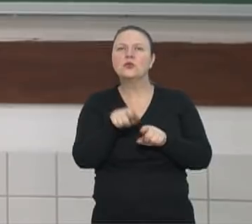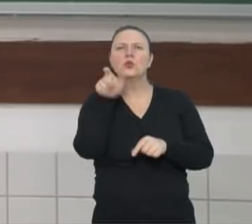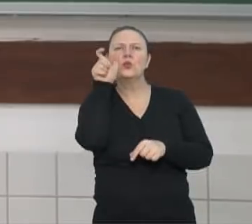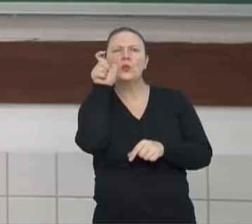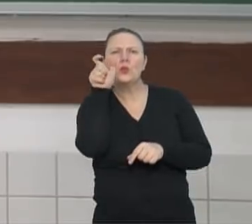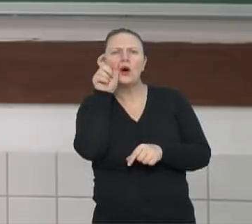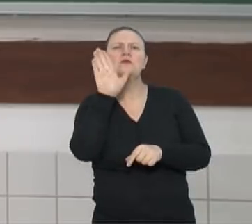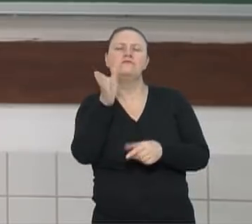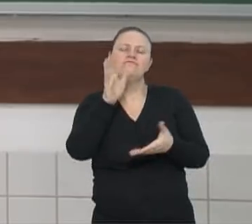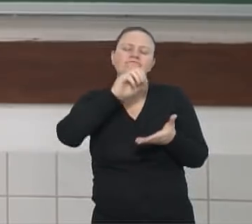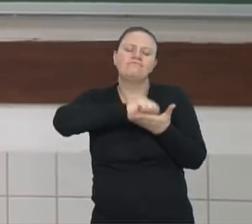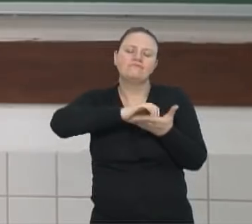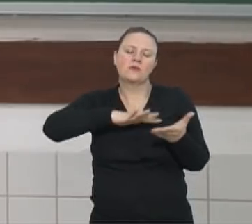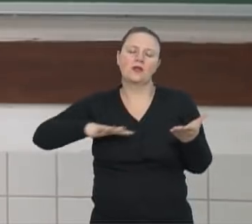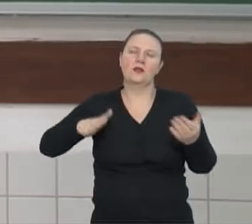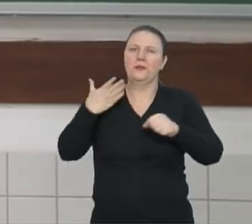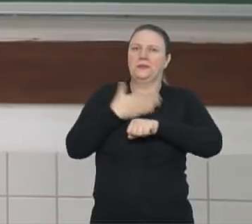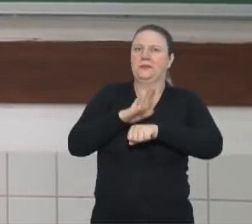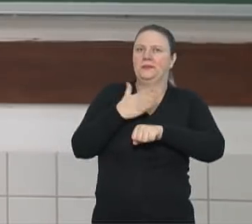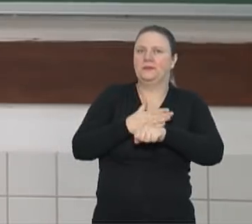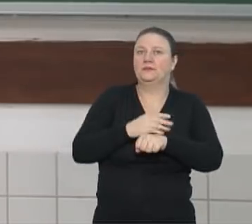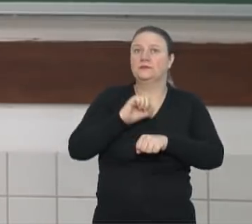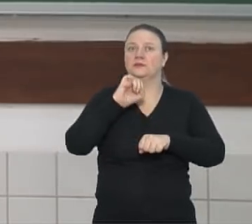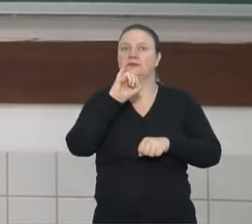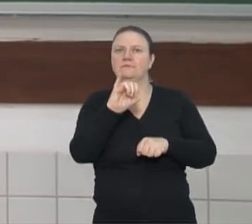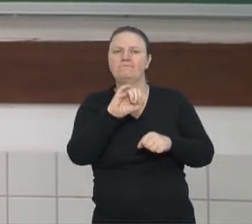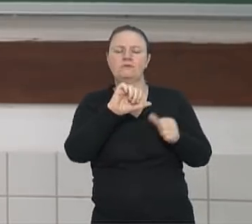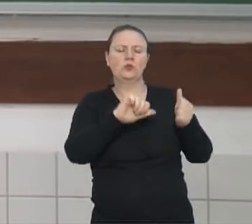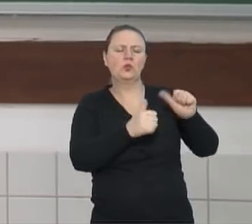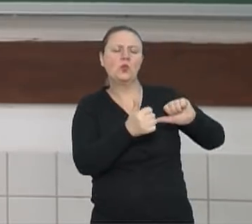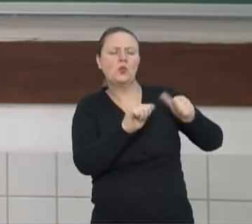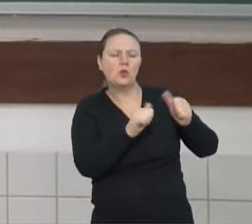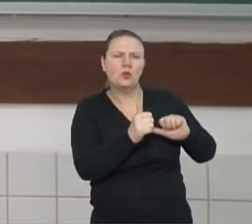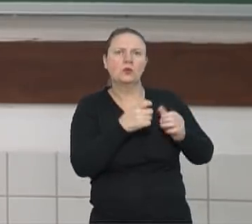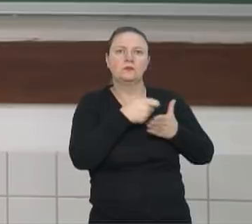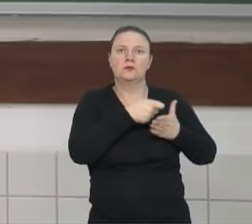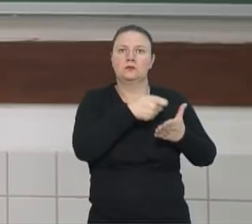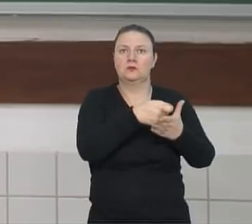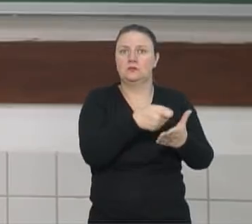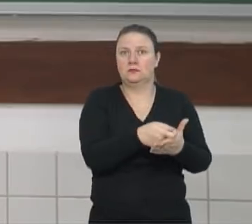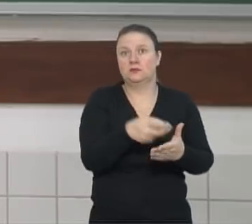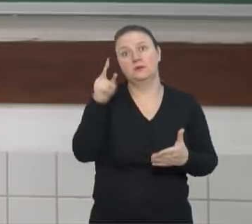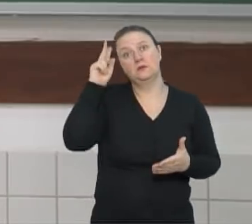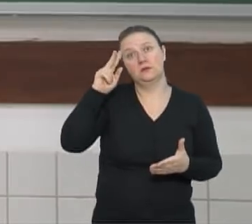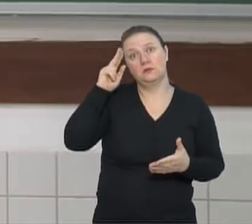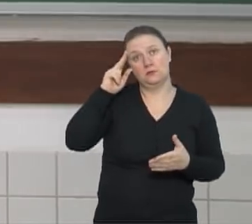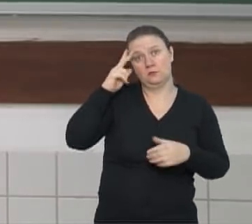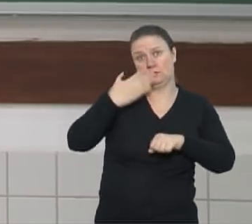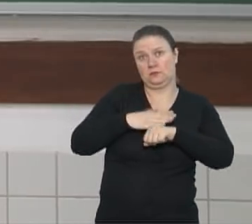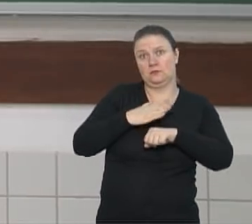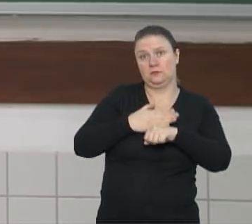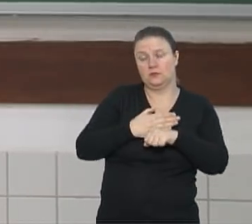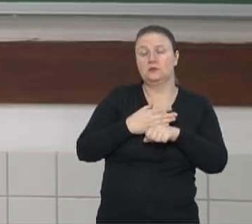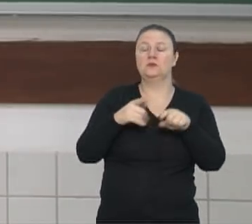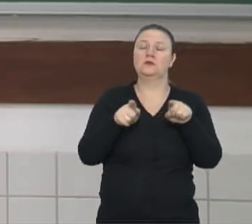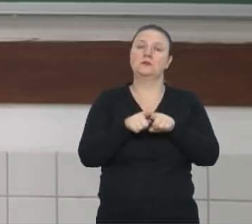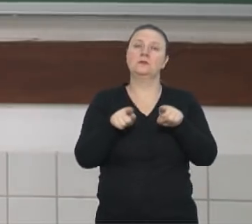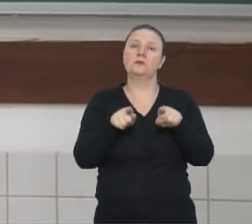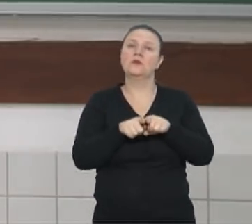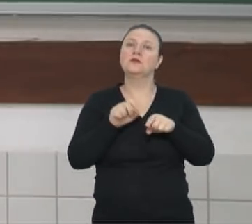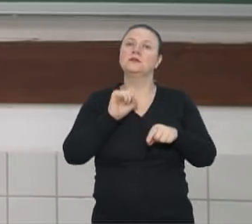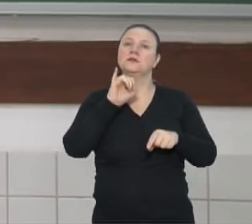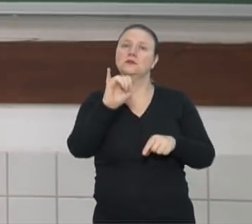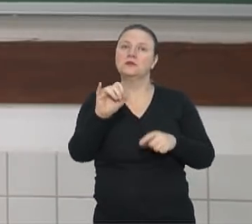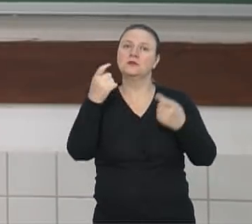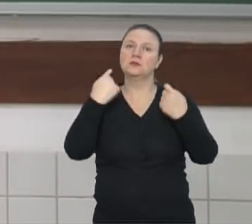as atividades. Se tiver avaliações obrigatórias, não esqueçam de fazê-las. Aqueles que